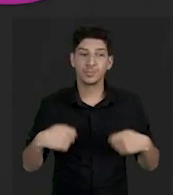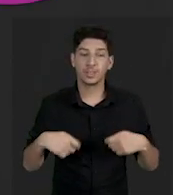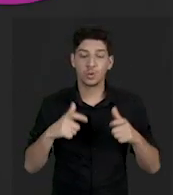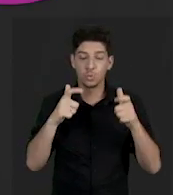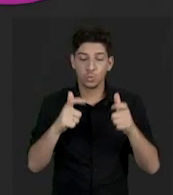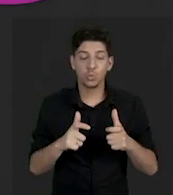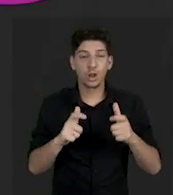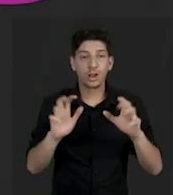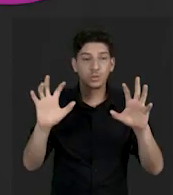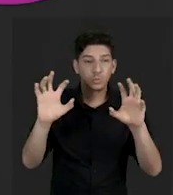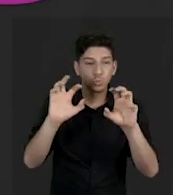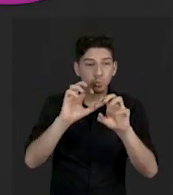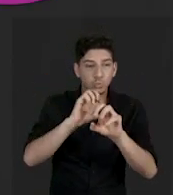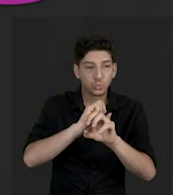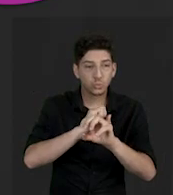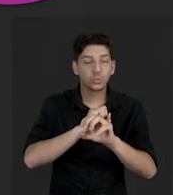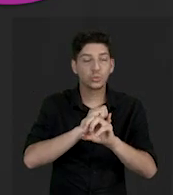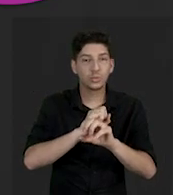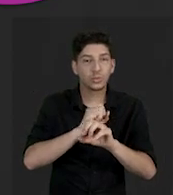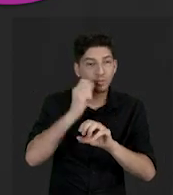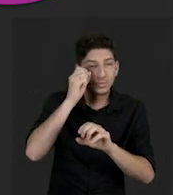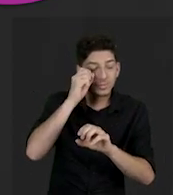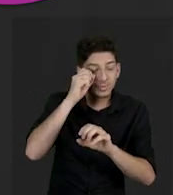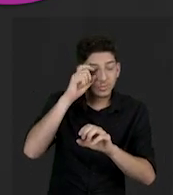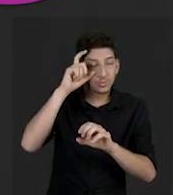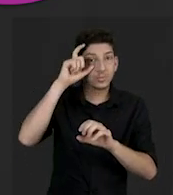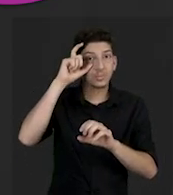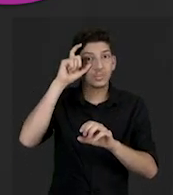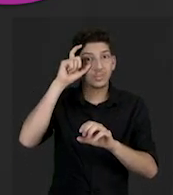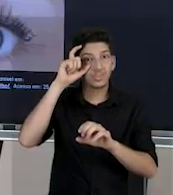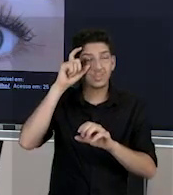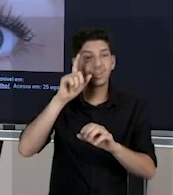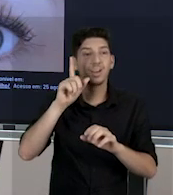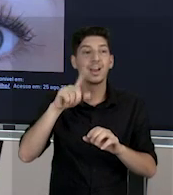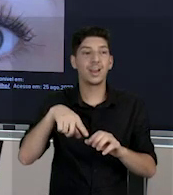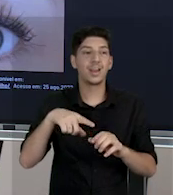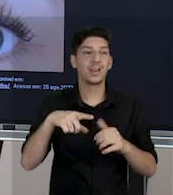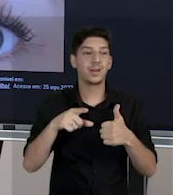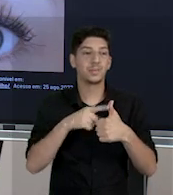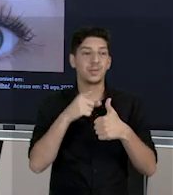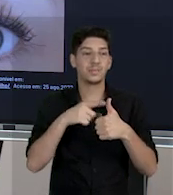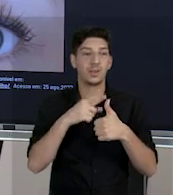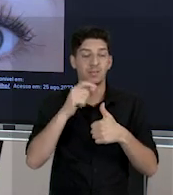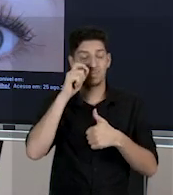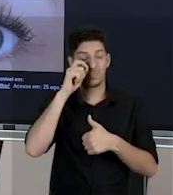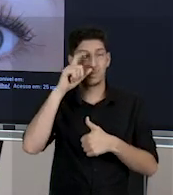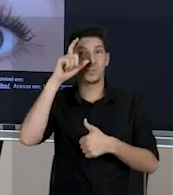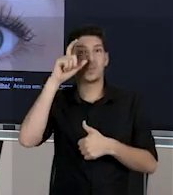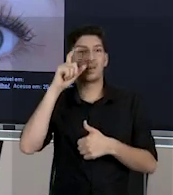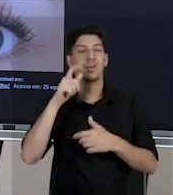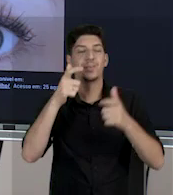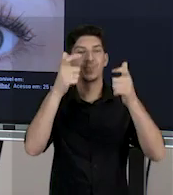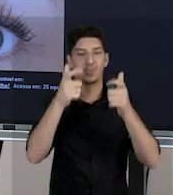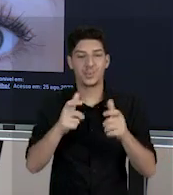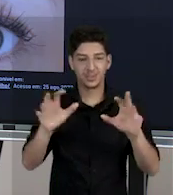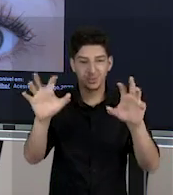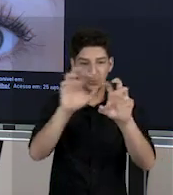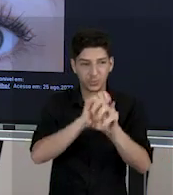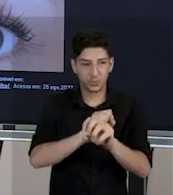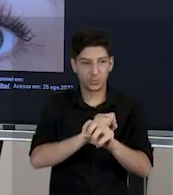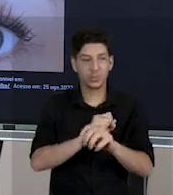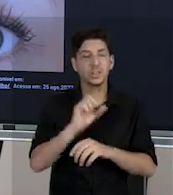menos luz, a pupila se dilate. Então, é a pupila maior que a gente vai ver em ambientes mais escuros e a